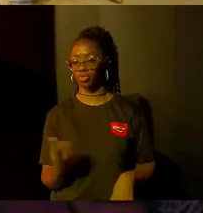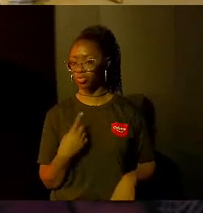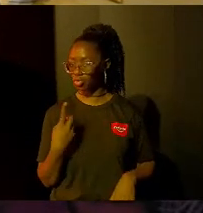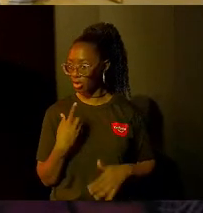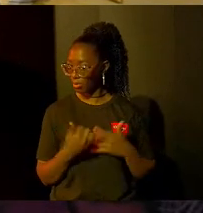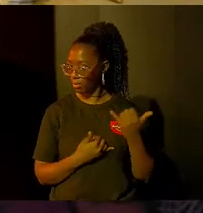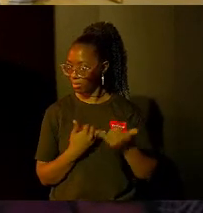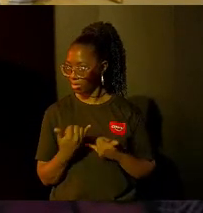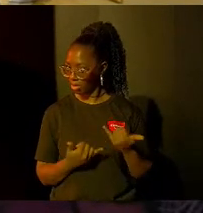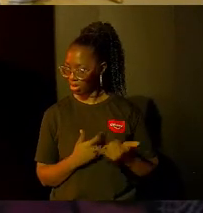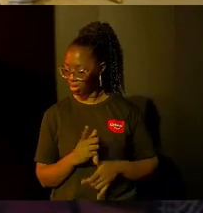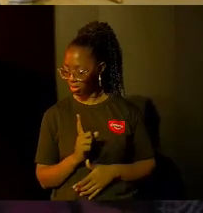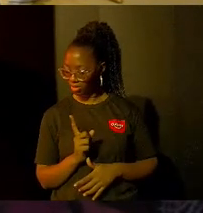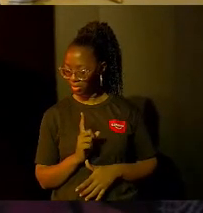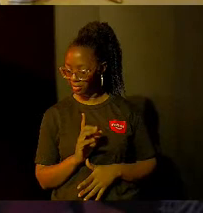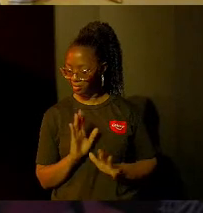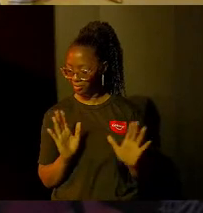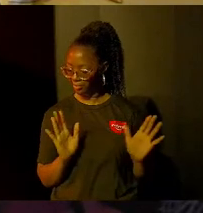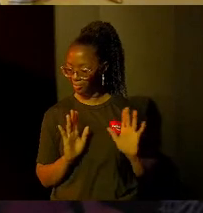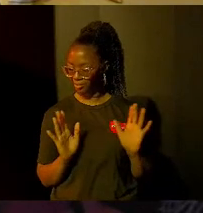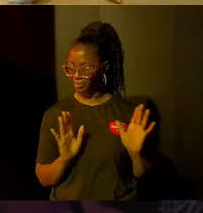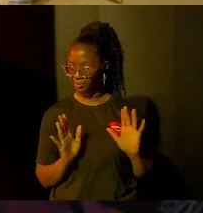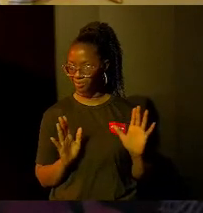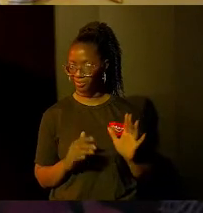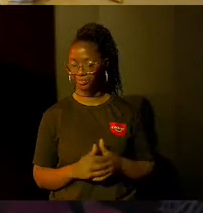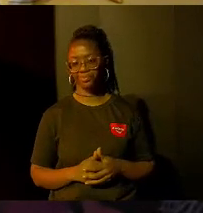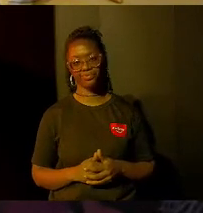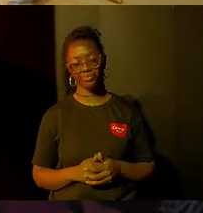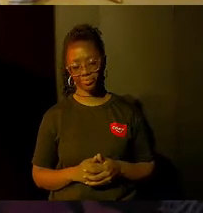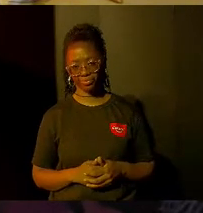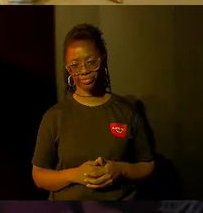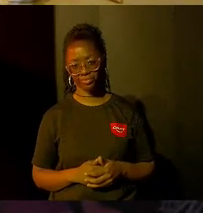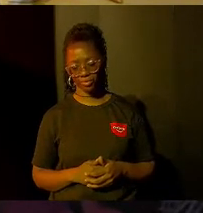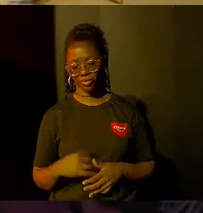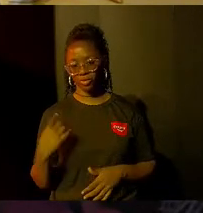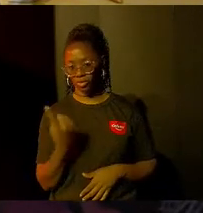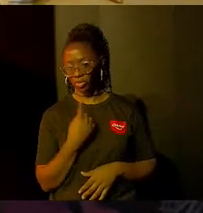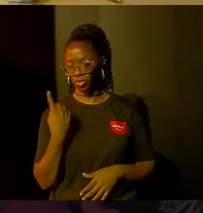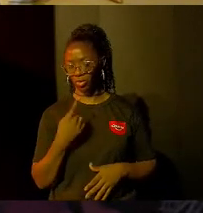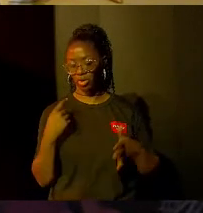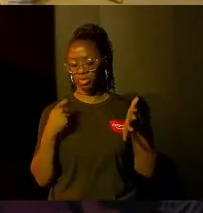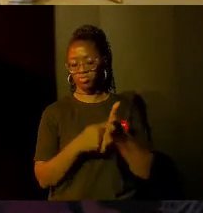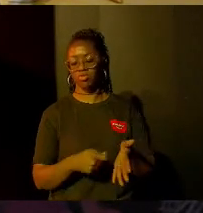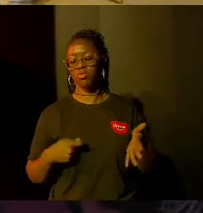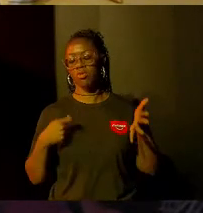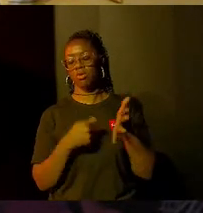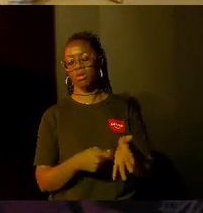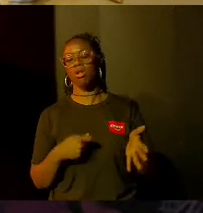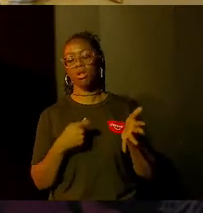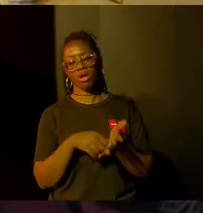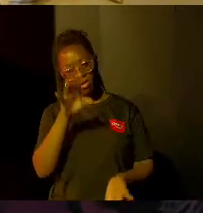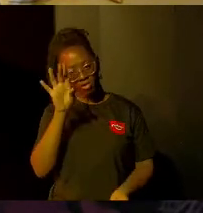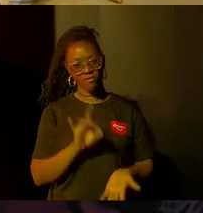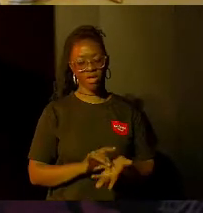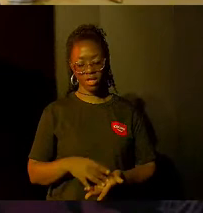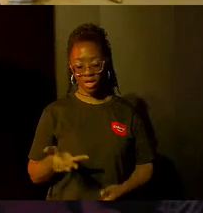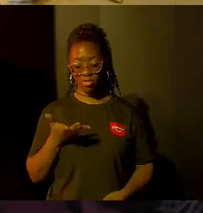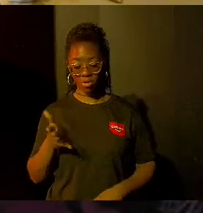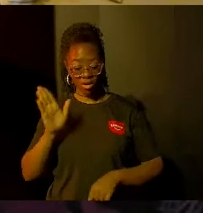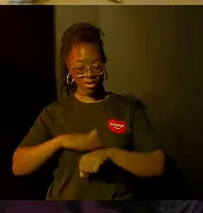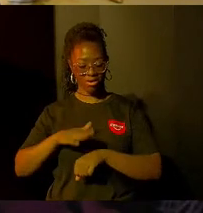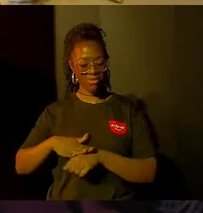brincando em serviço quando brigamos para sermos aquilo que nós somos